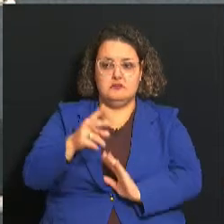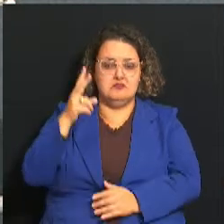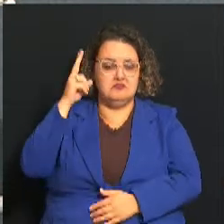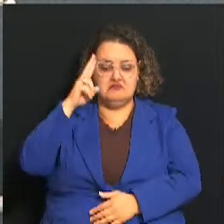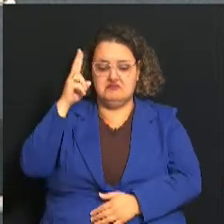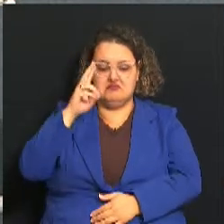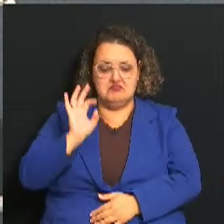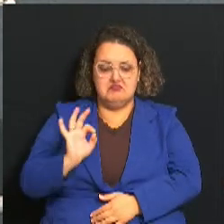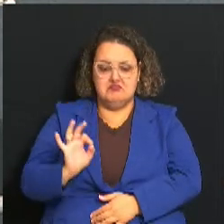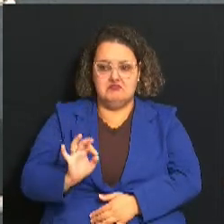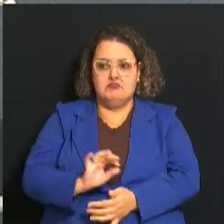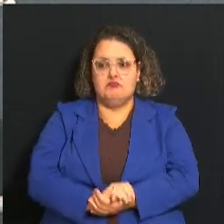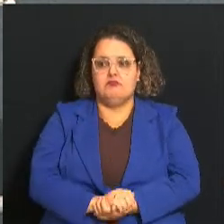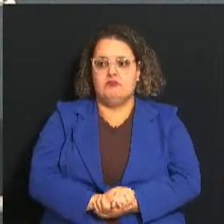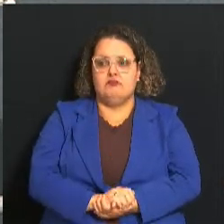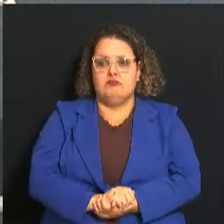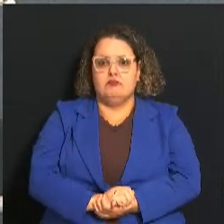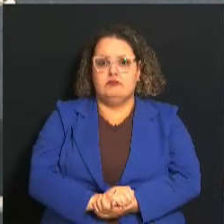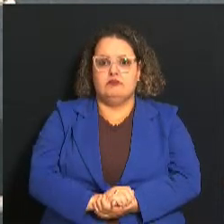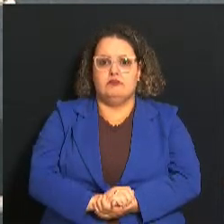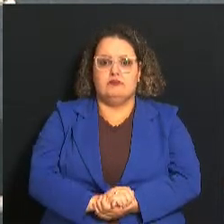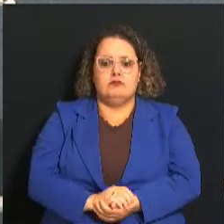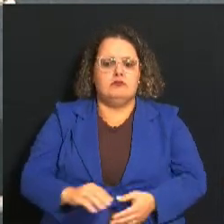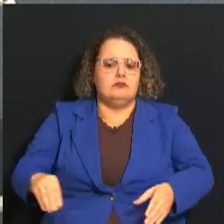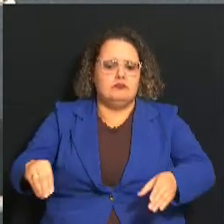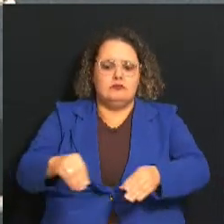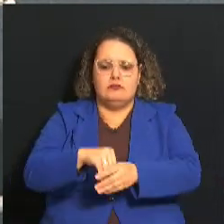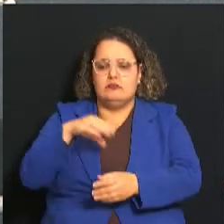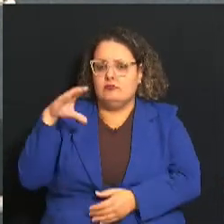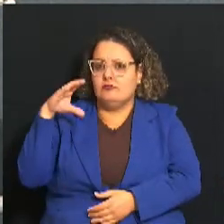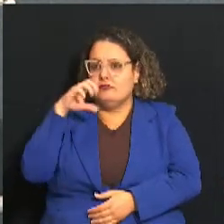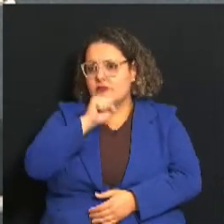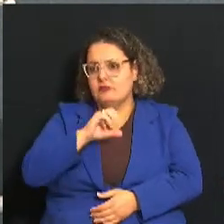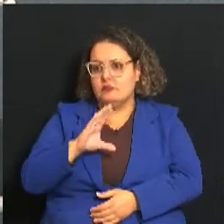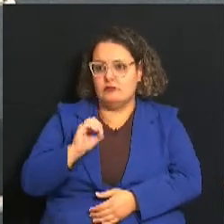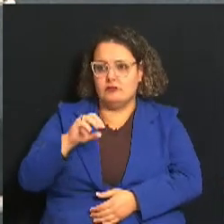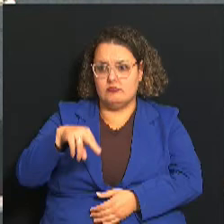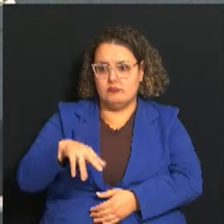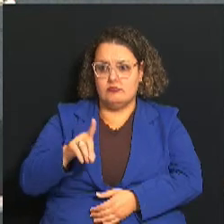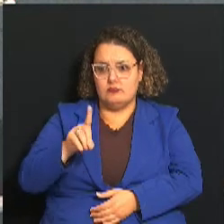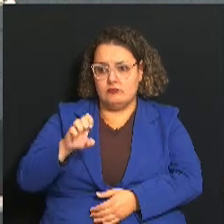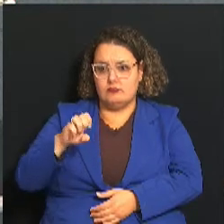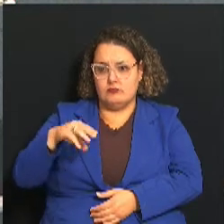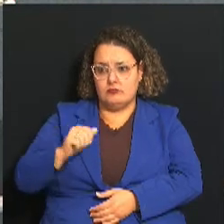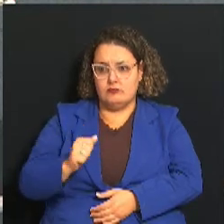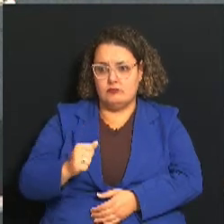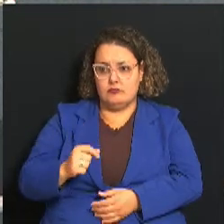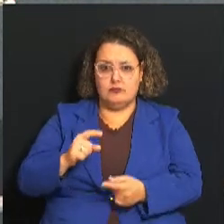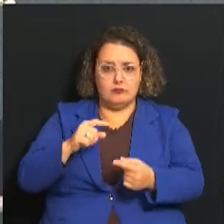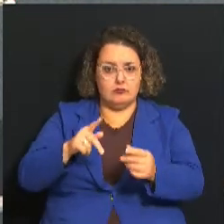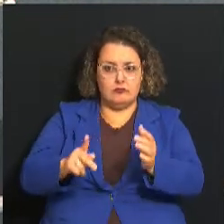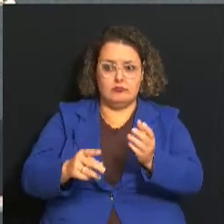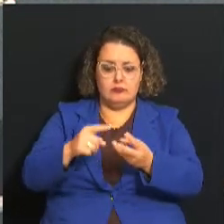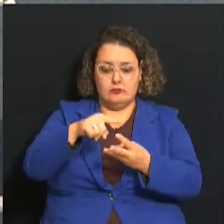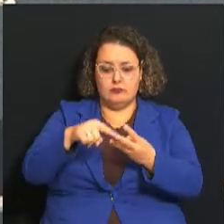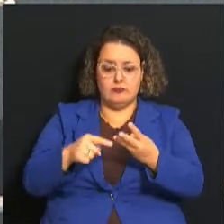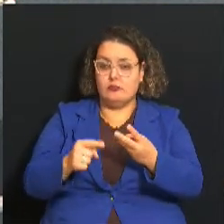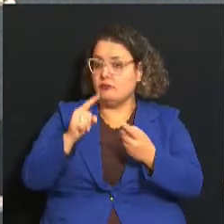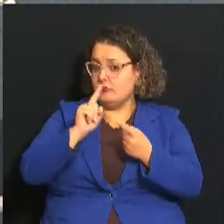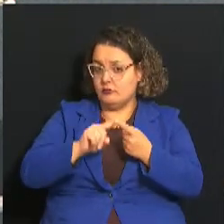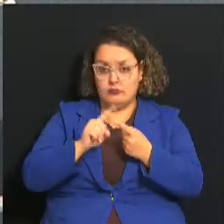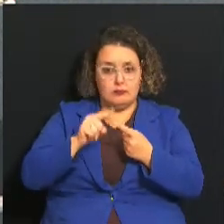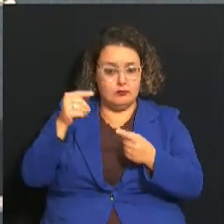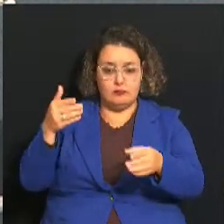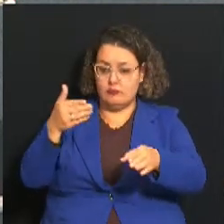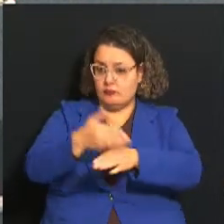que passaram voando pelo Condema, e aliás, uma nem passou, né, Maria Helena? Teve algumas que nem